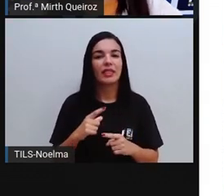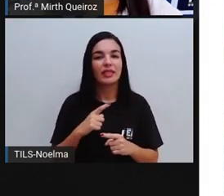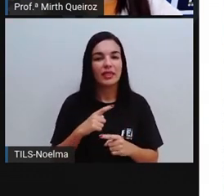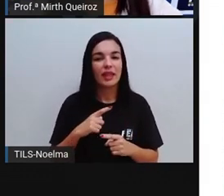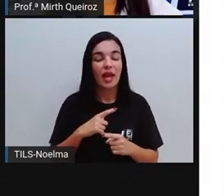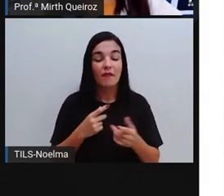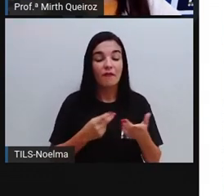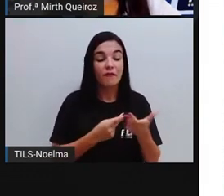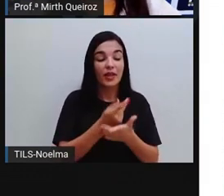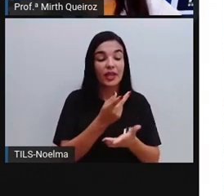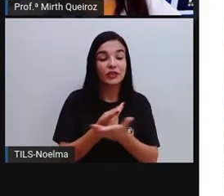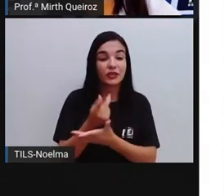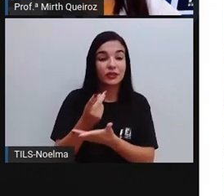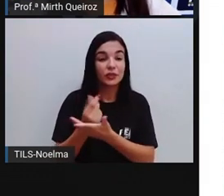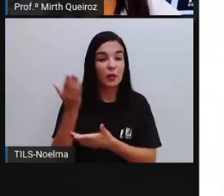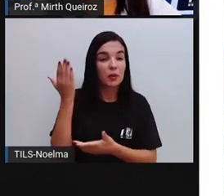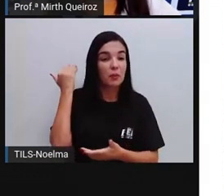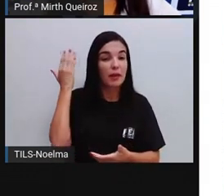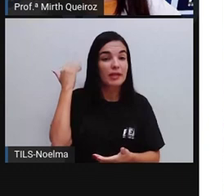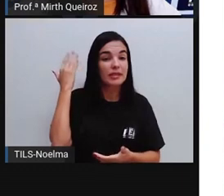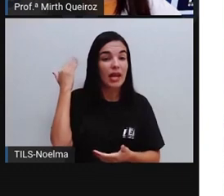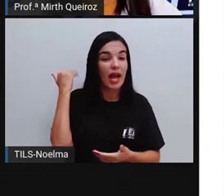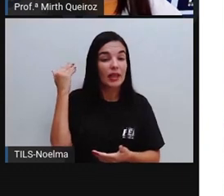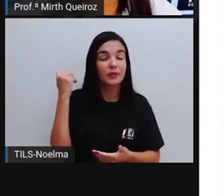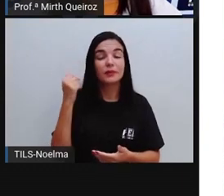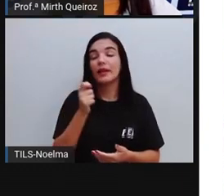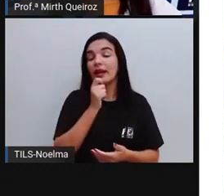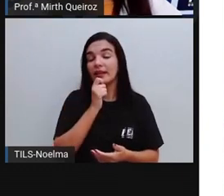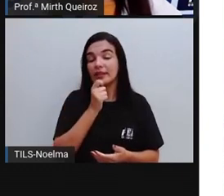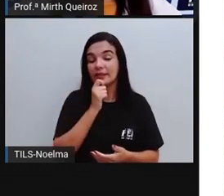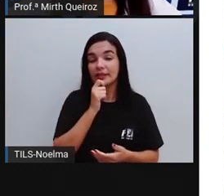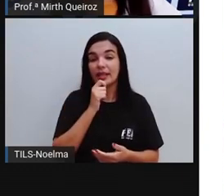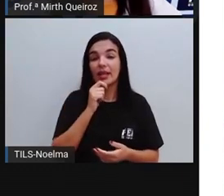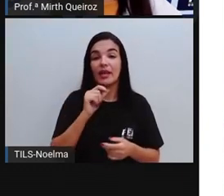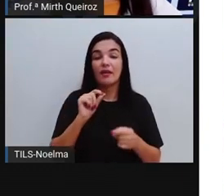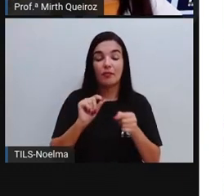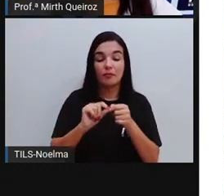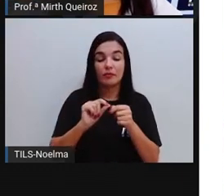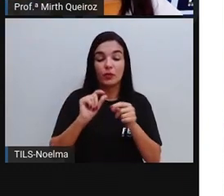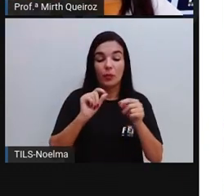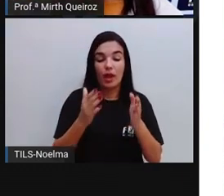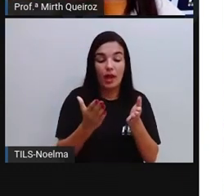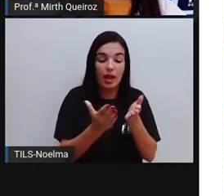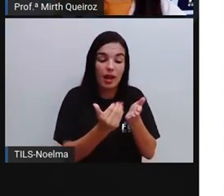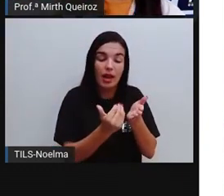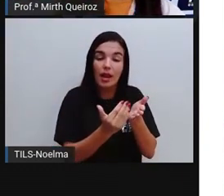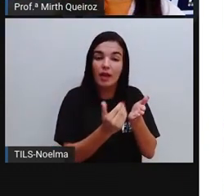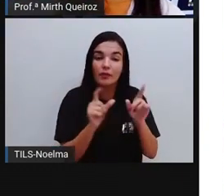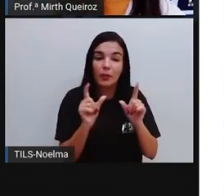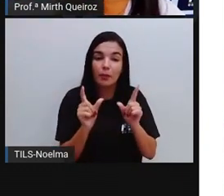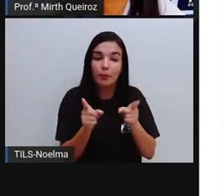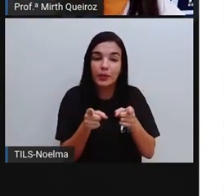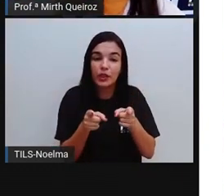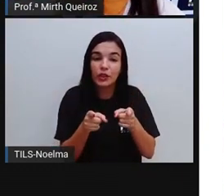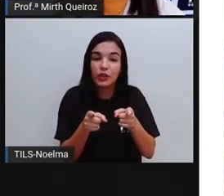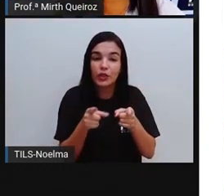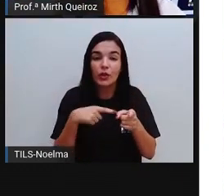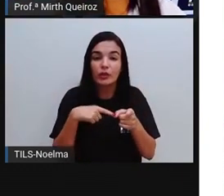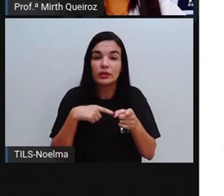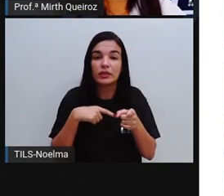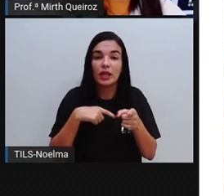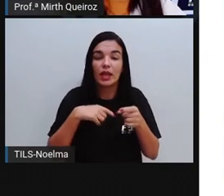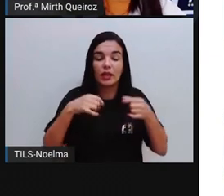ele era vendido, e ainda hoje a gente vê em alguns locais também, são livretos que são colocados em cordas,